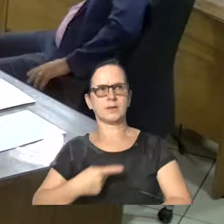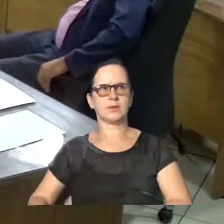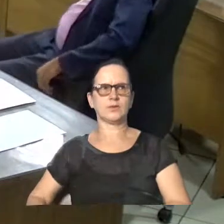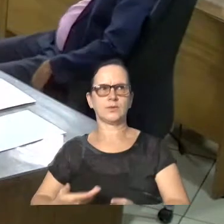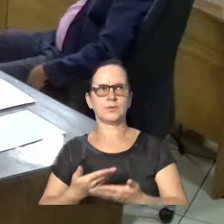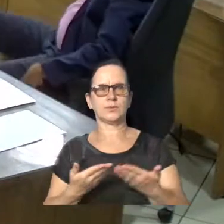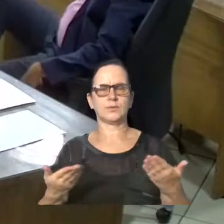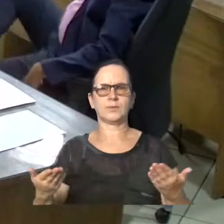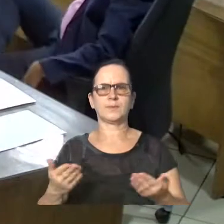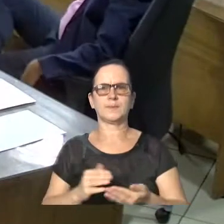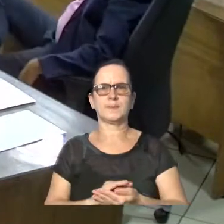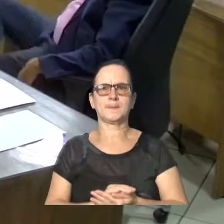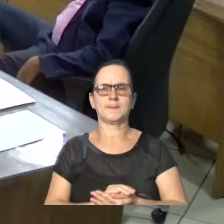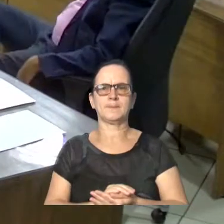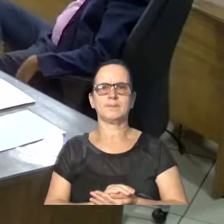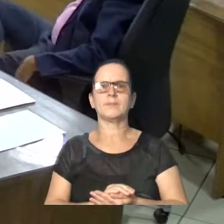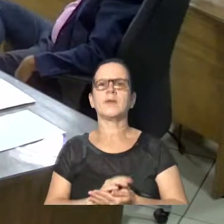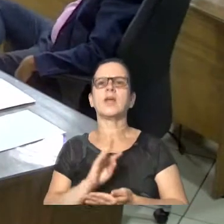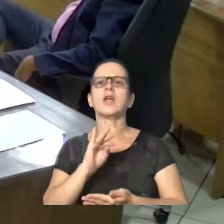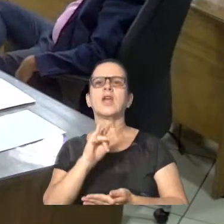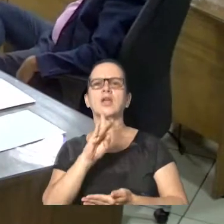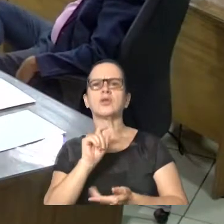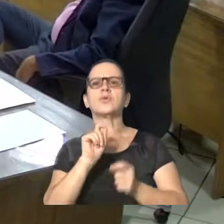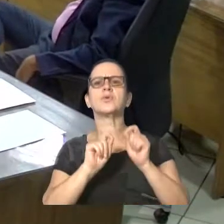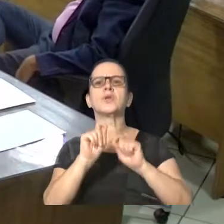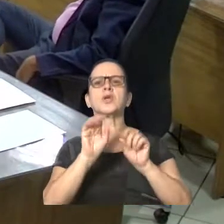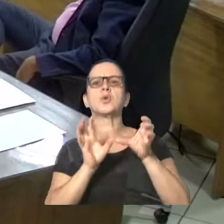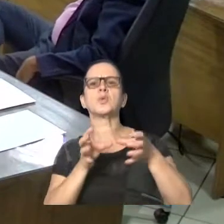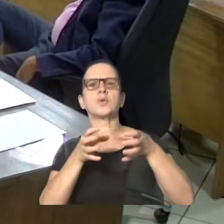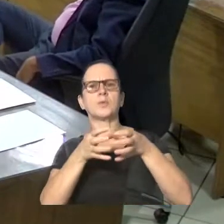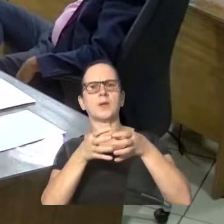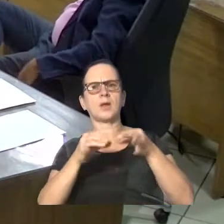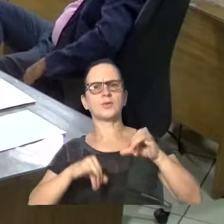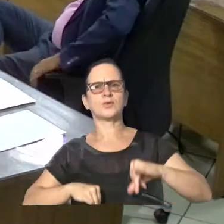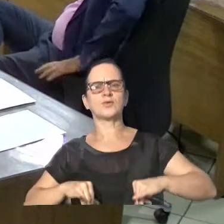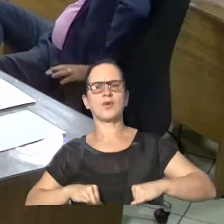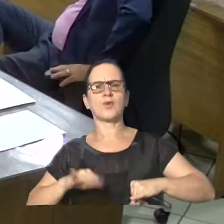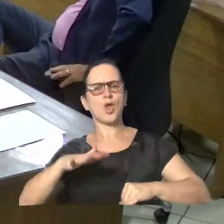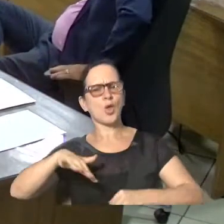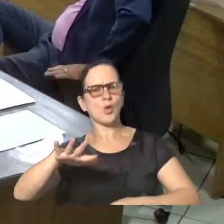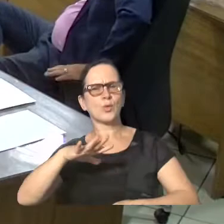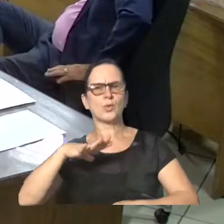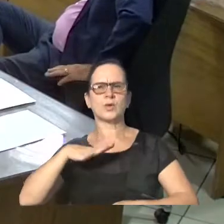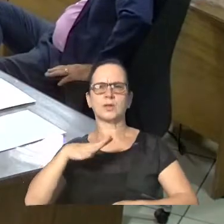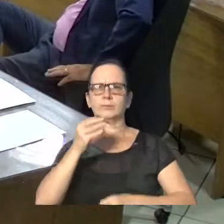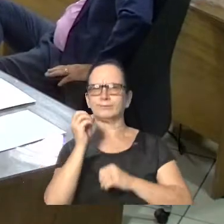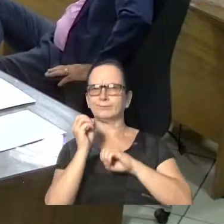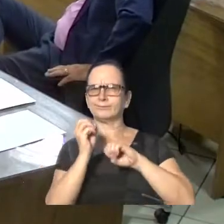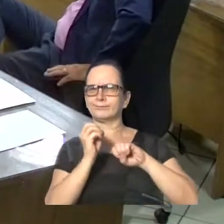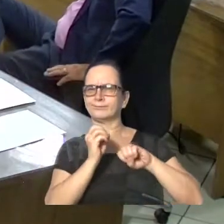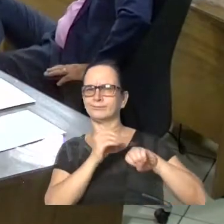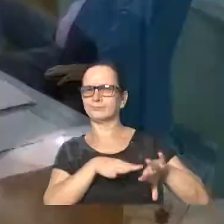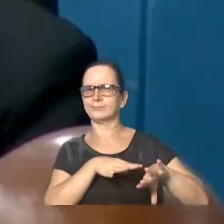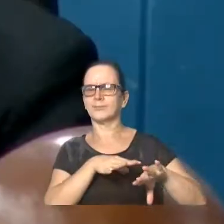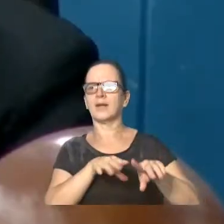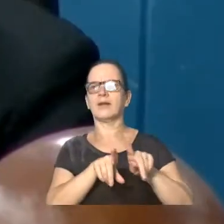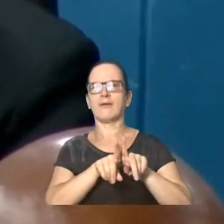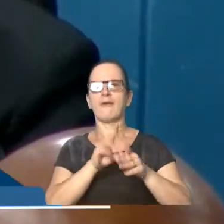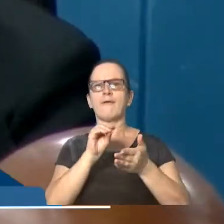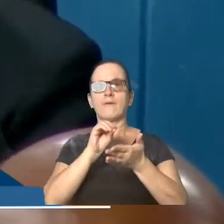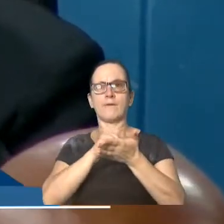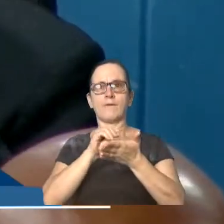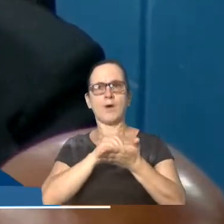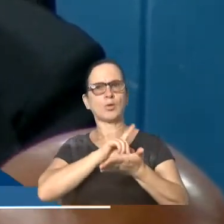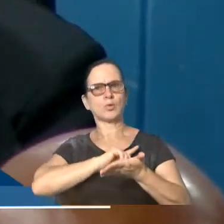nobres pares. Tinho, o que aquela comunidade sofre? O que toda a cidade sofre? O abandono, a falta de comprometimento